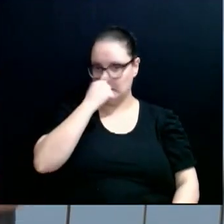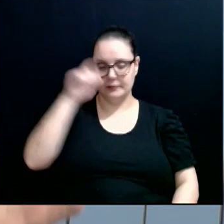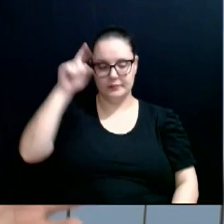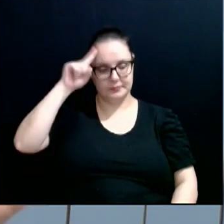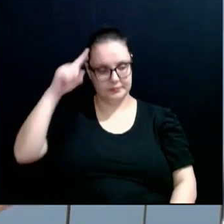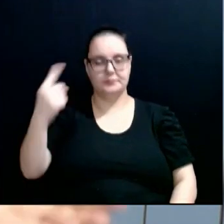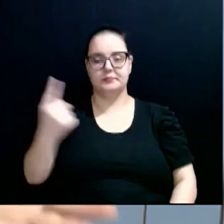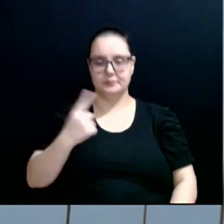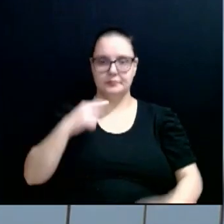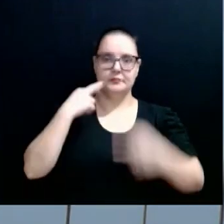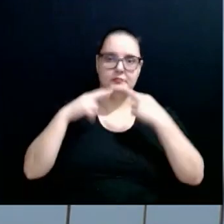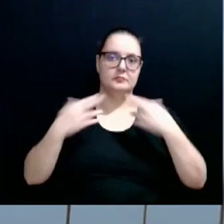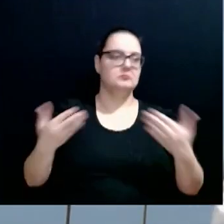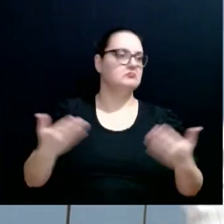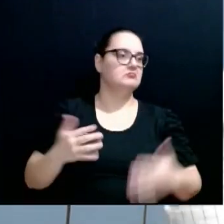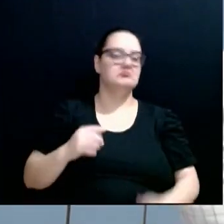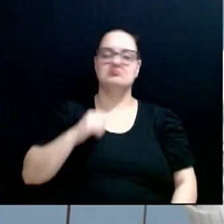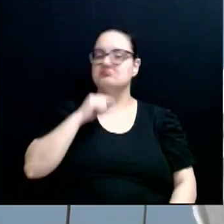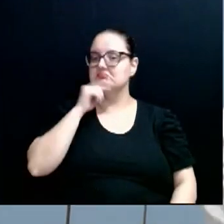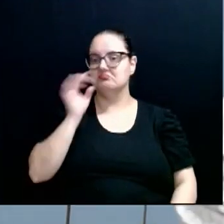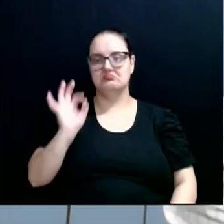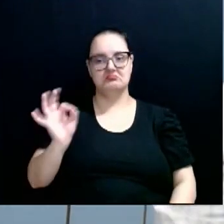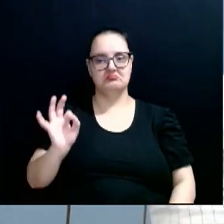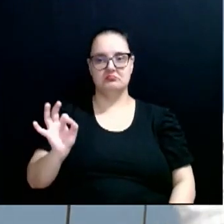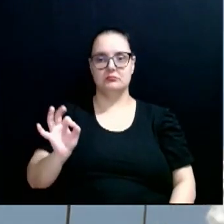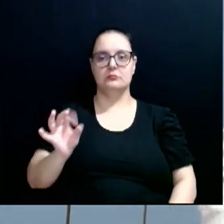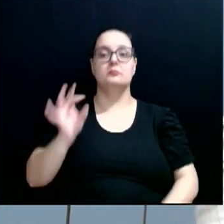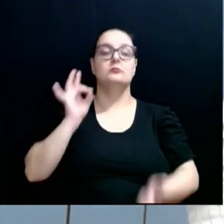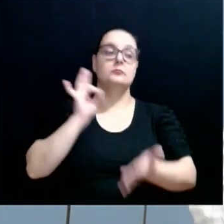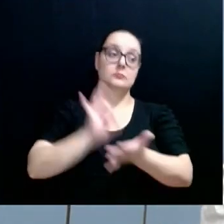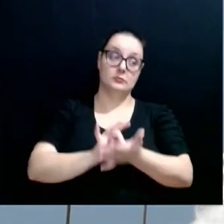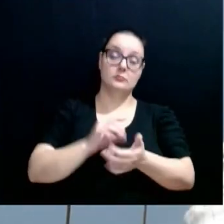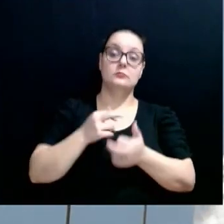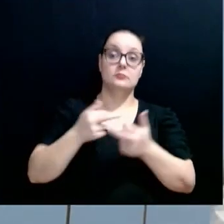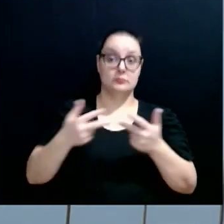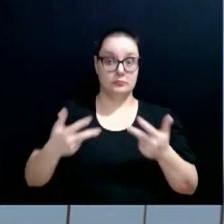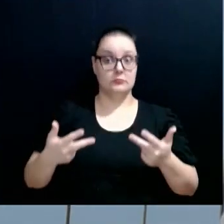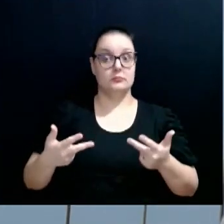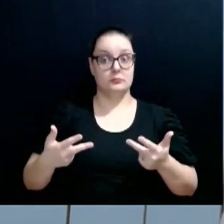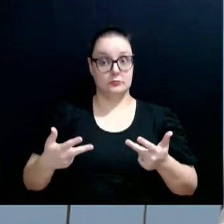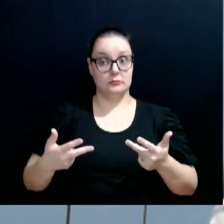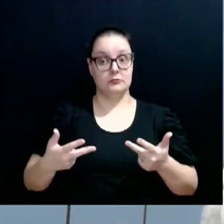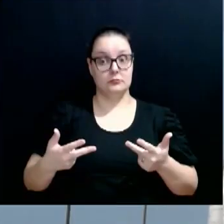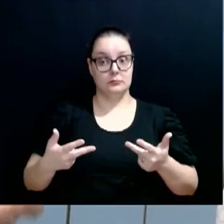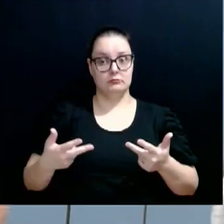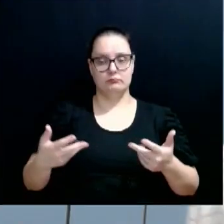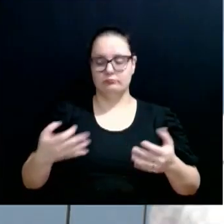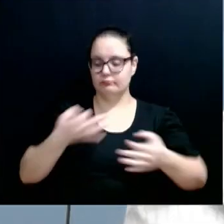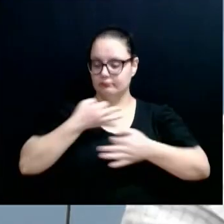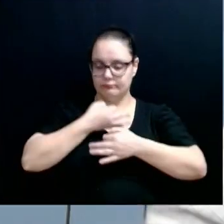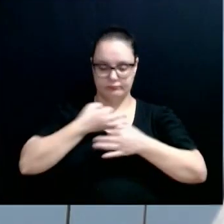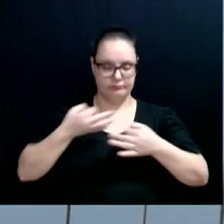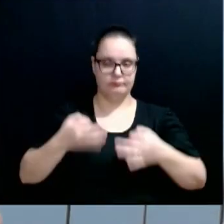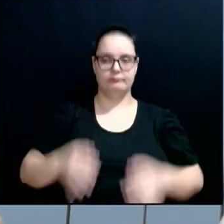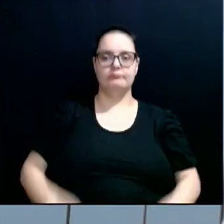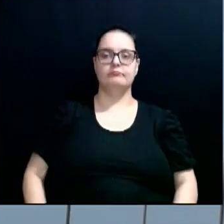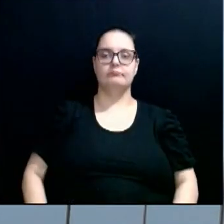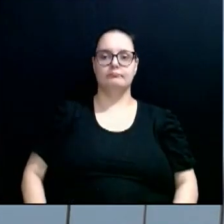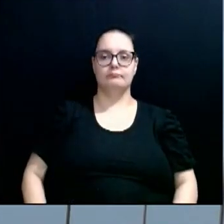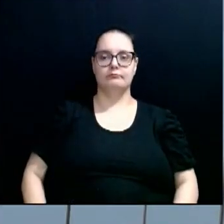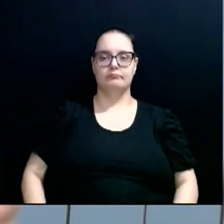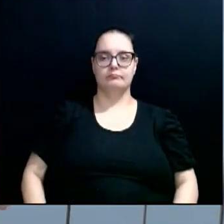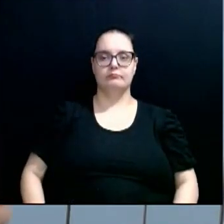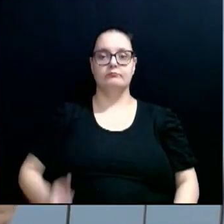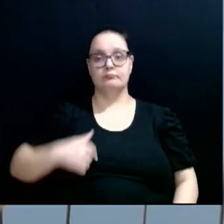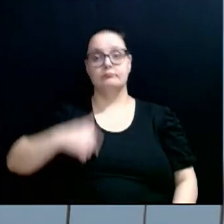eu não tenho mais ninguém pedindo. Então, de fato, foi uma coisa assim maravilhosa. E eu acredito que esses